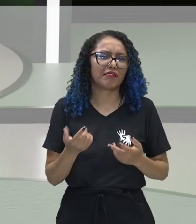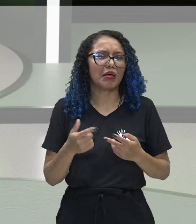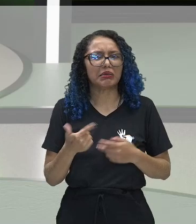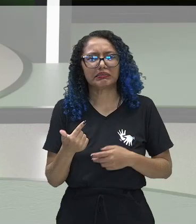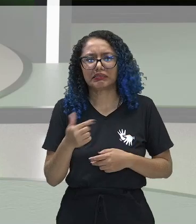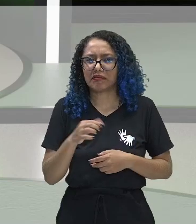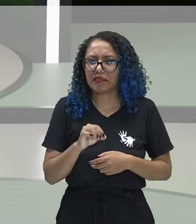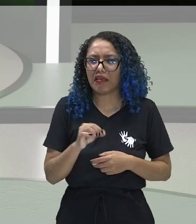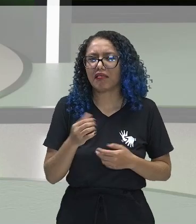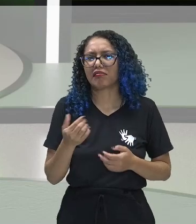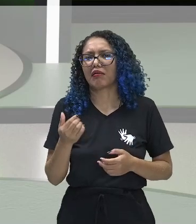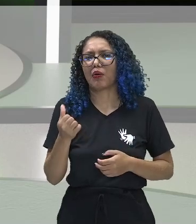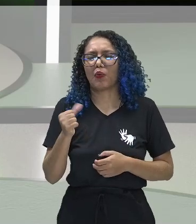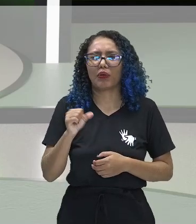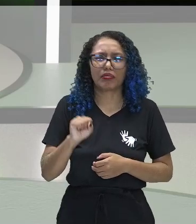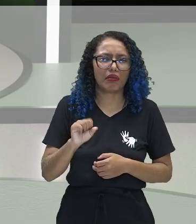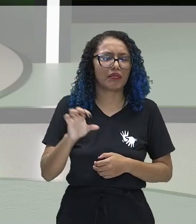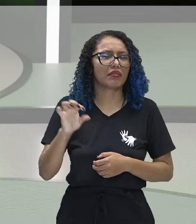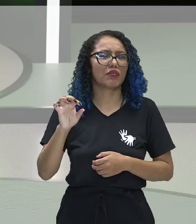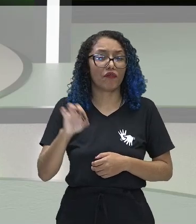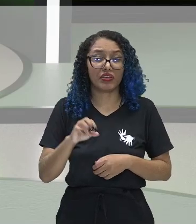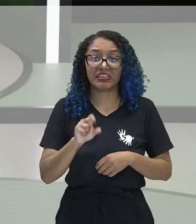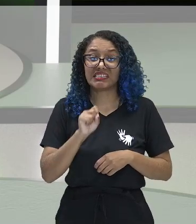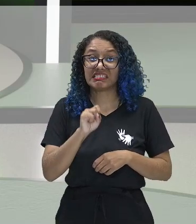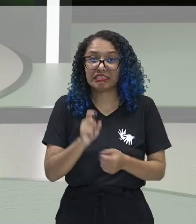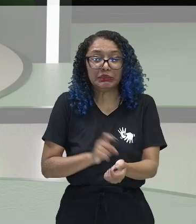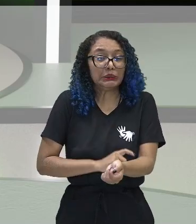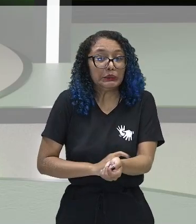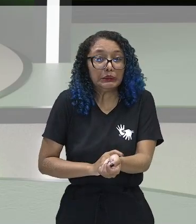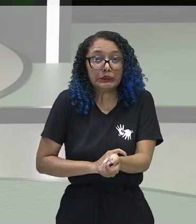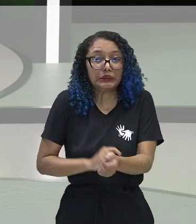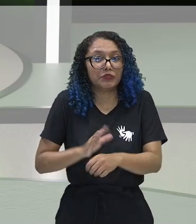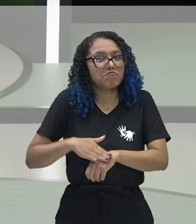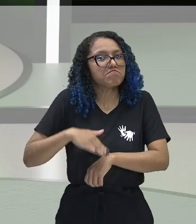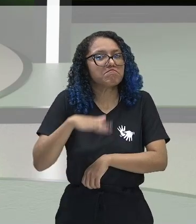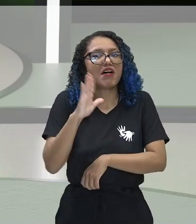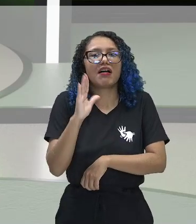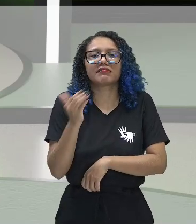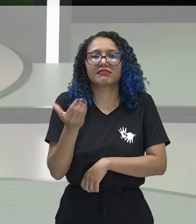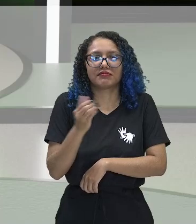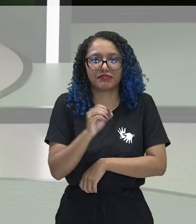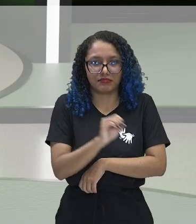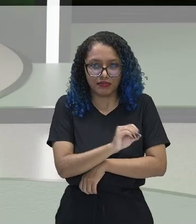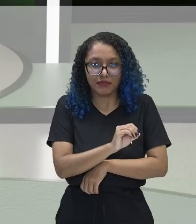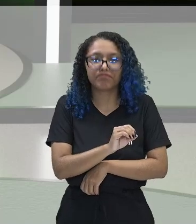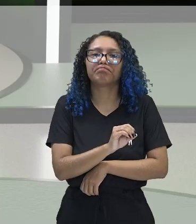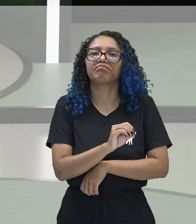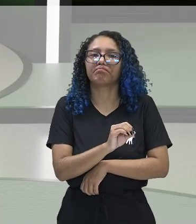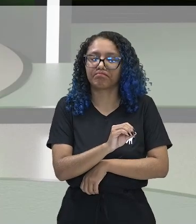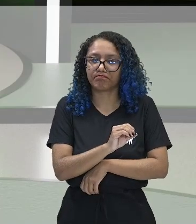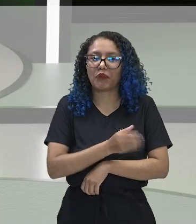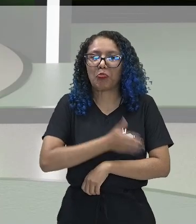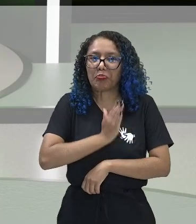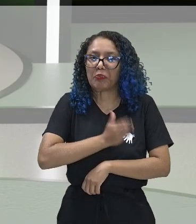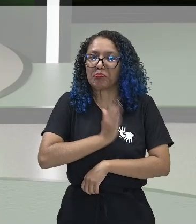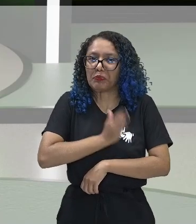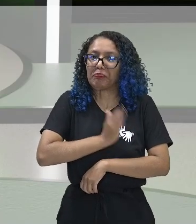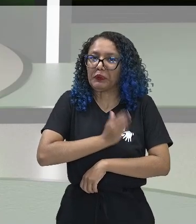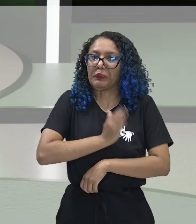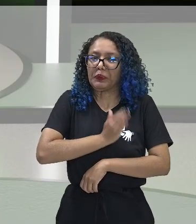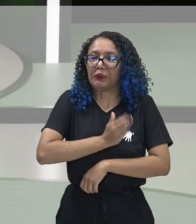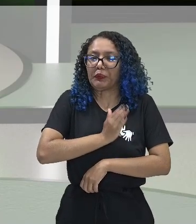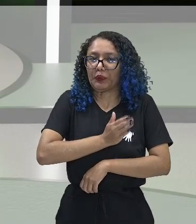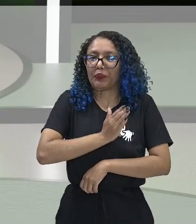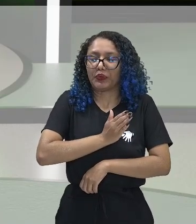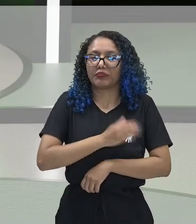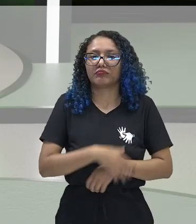70, 80, 90, quando você está mais nervoso, passa de 100, tá bom? Então, esses movimentos de